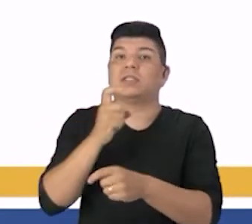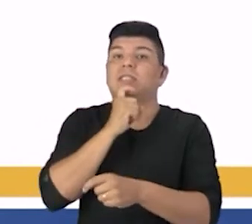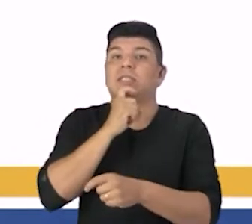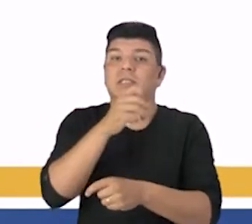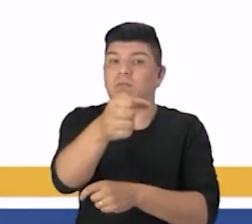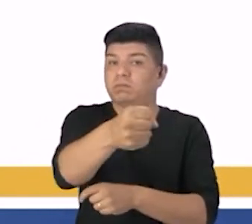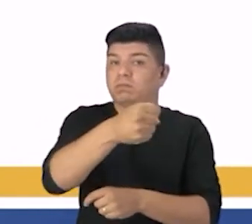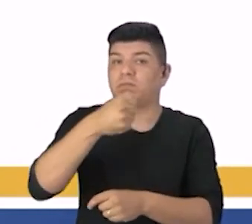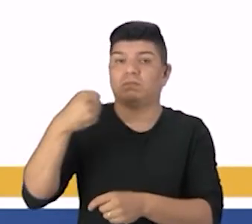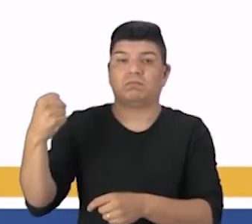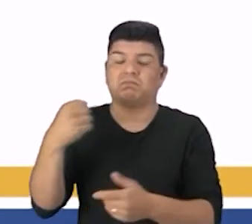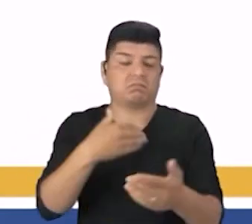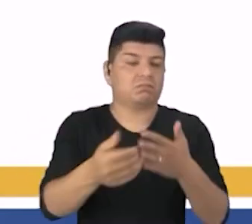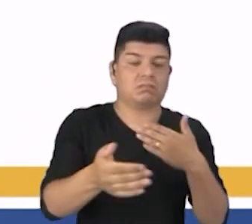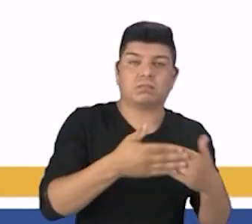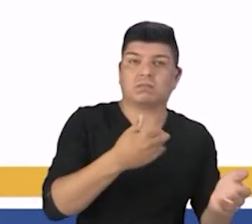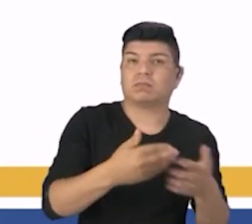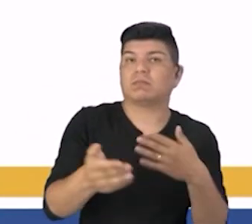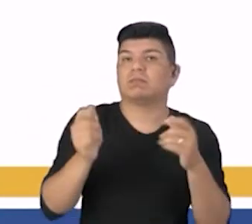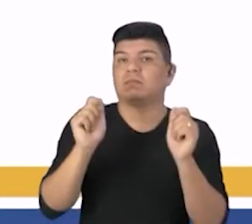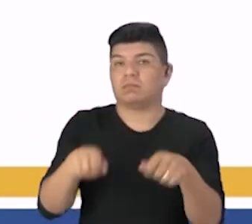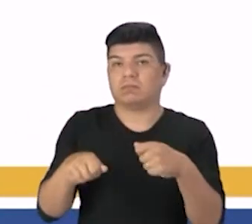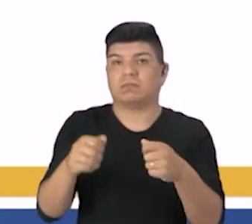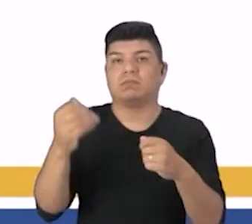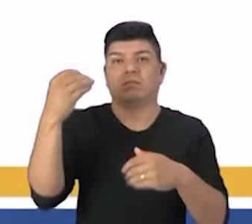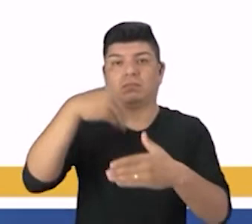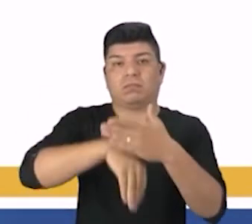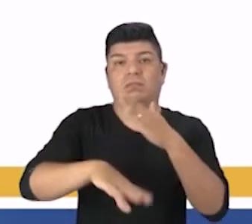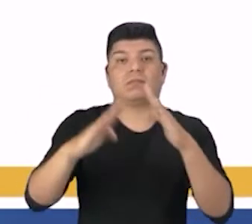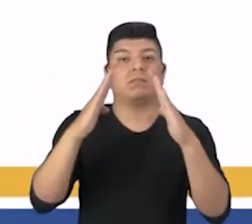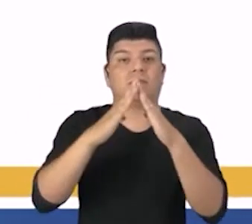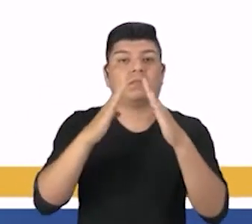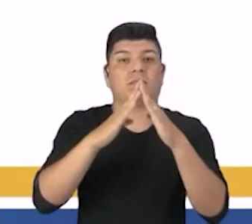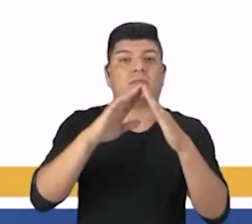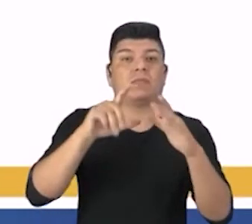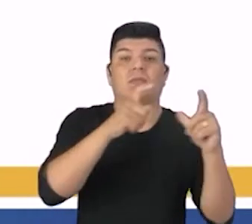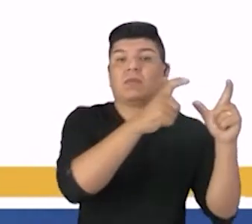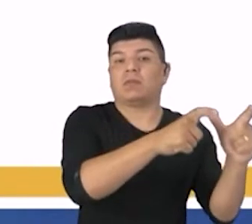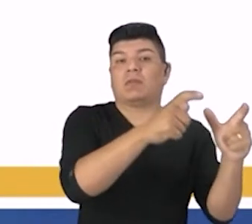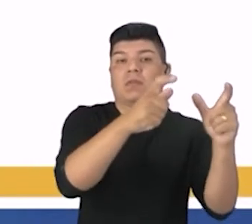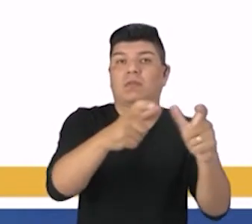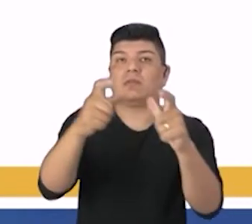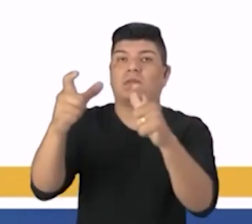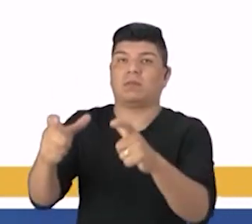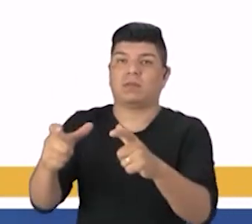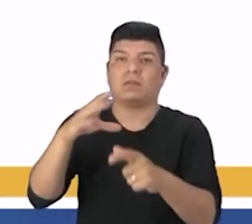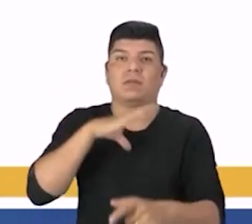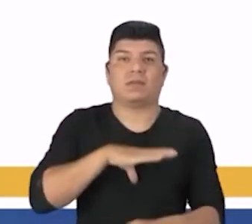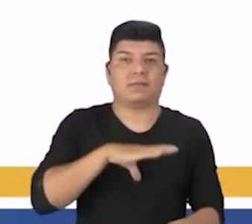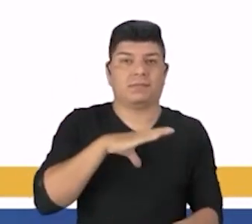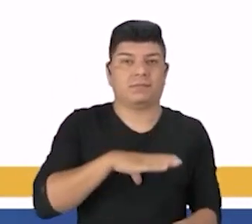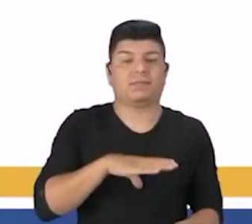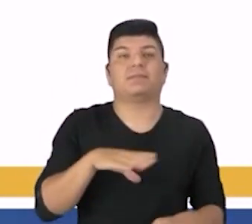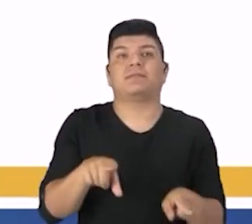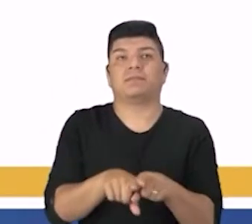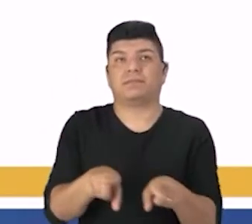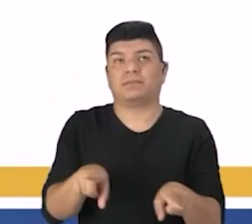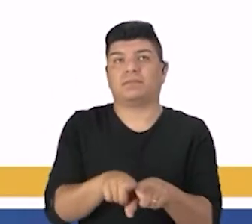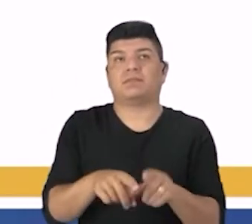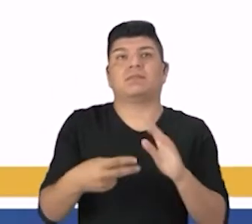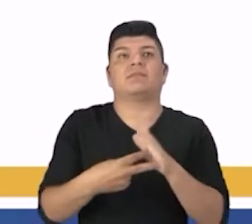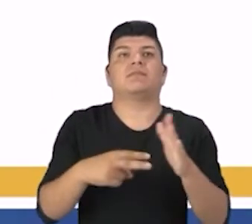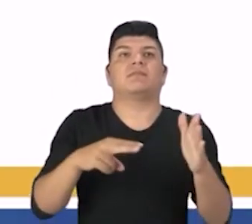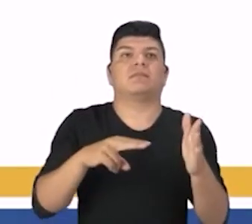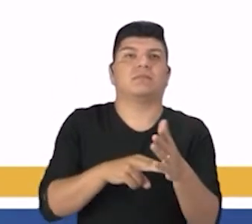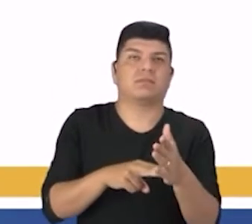geladeira qualquer outra coisa que faça parte da sua casa outros ambientes que fazem parte da cidade mais do que